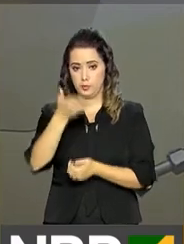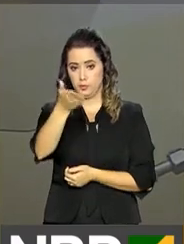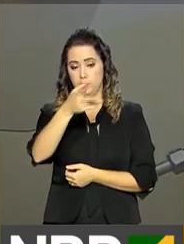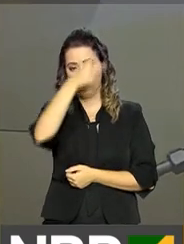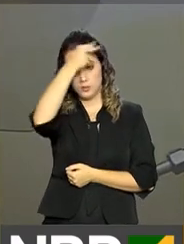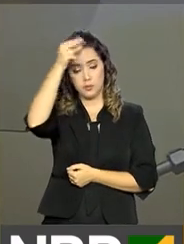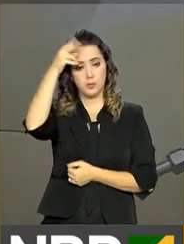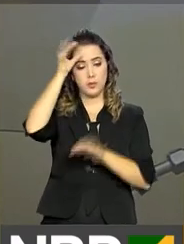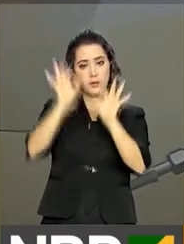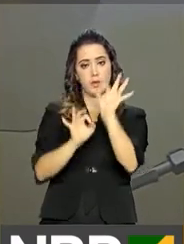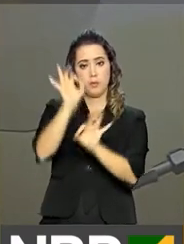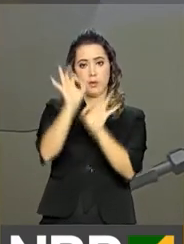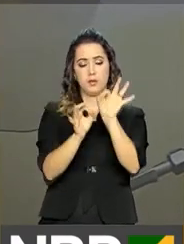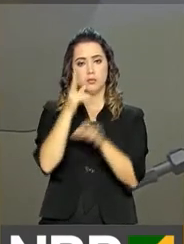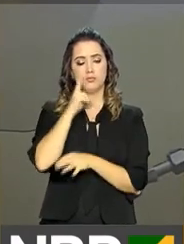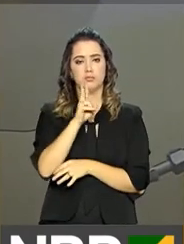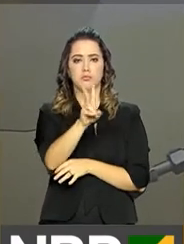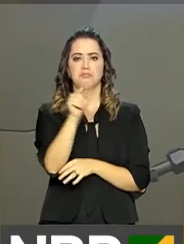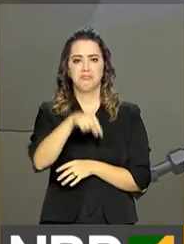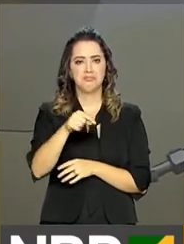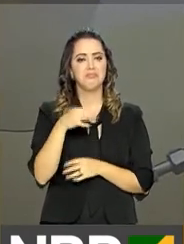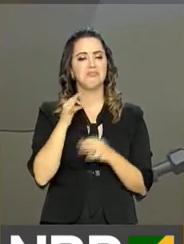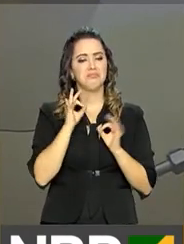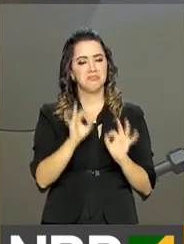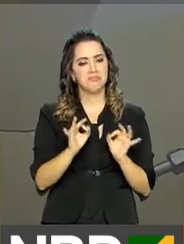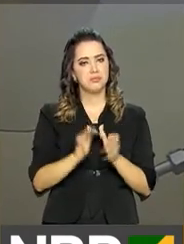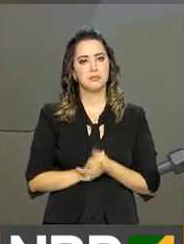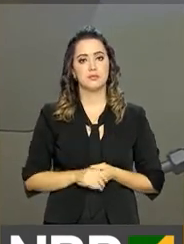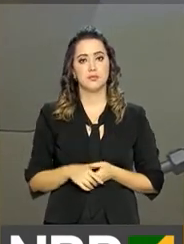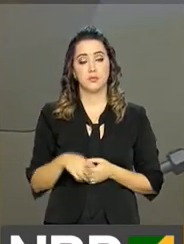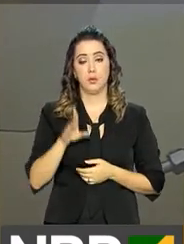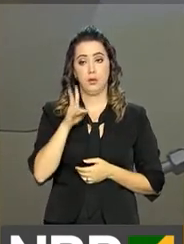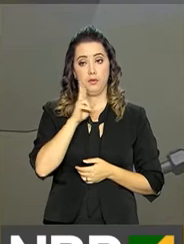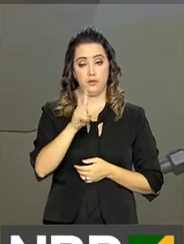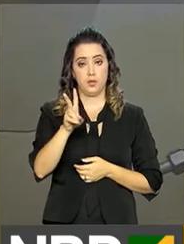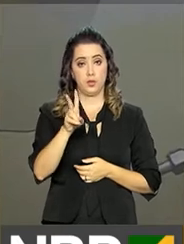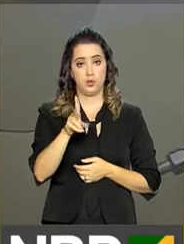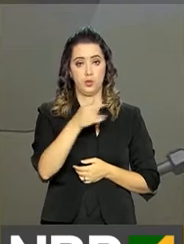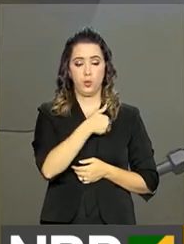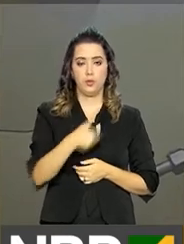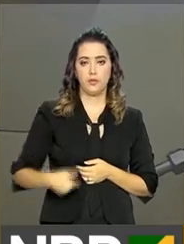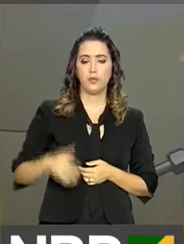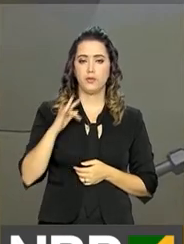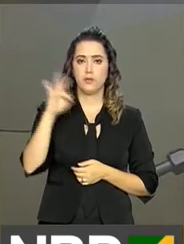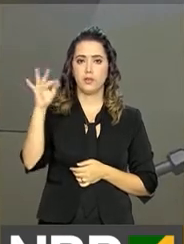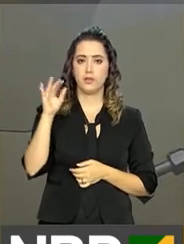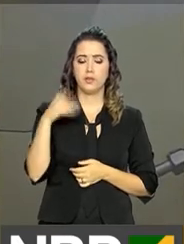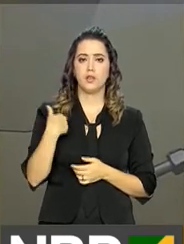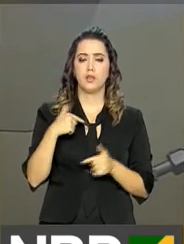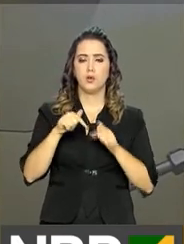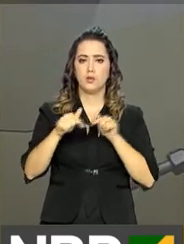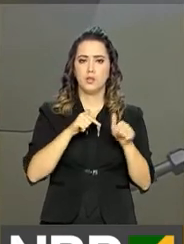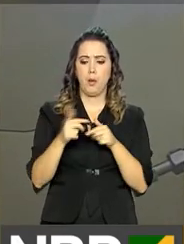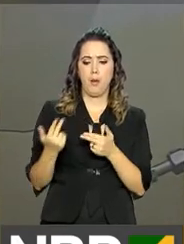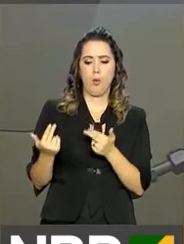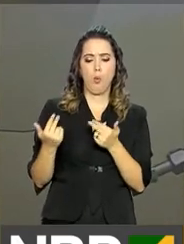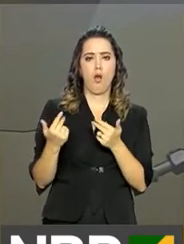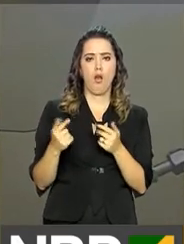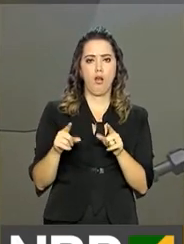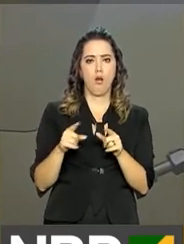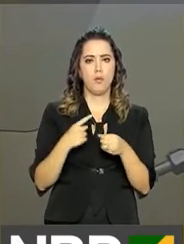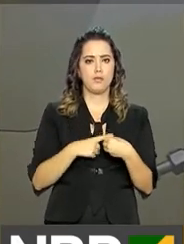pelo plano que tem aqui. Veja que coisa curiosa, né? Quando a União pratica um ato, o Estado pratica um ato semelhante,